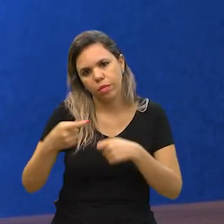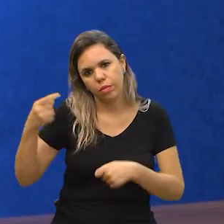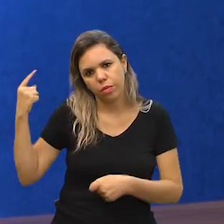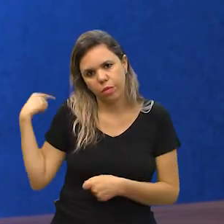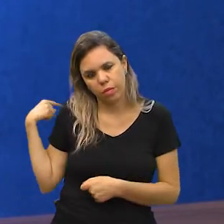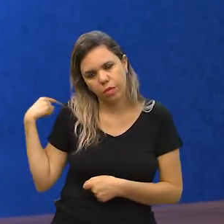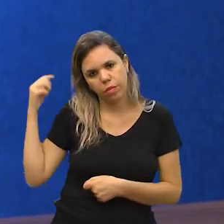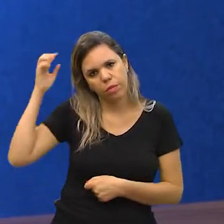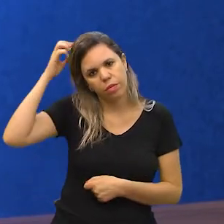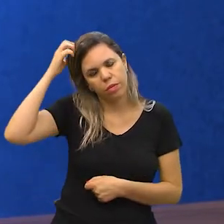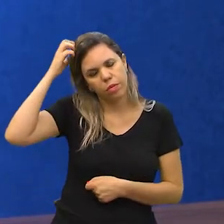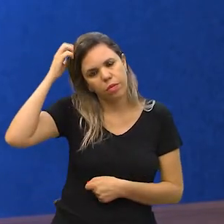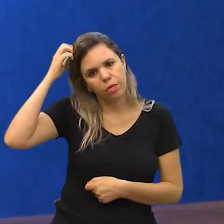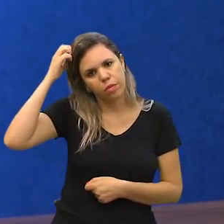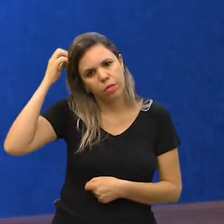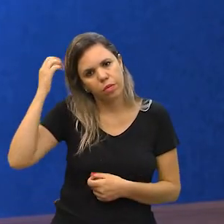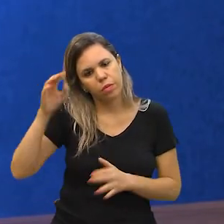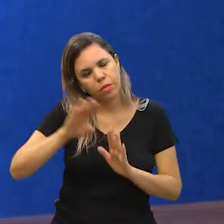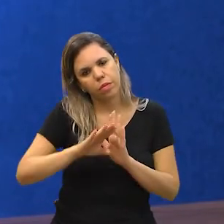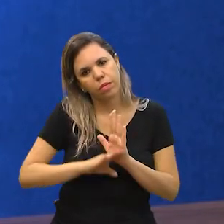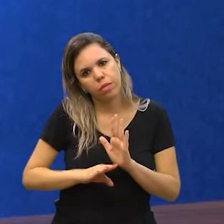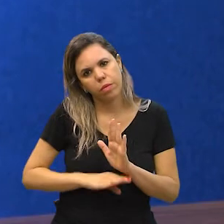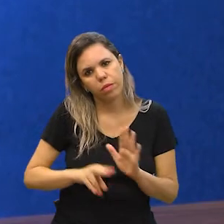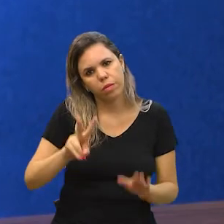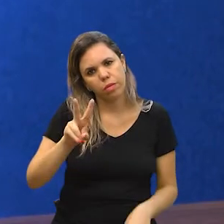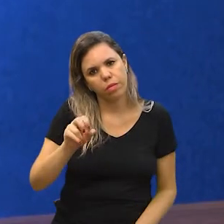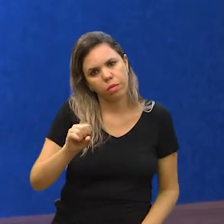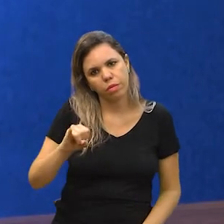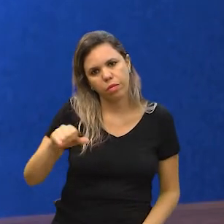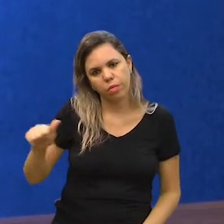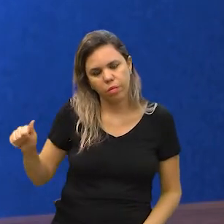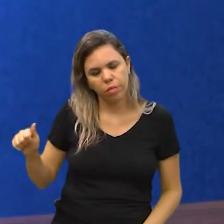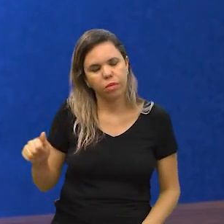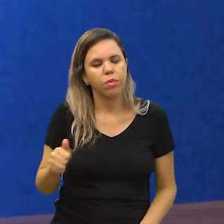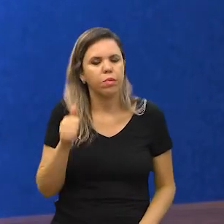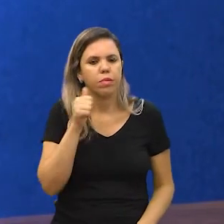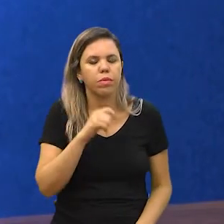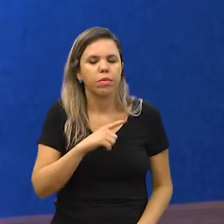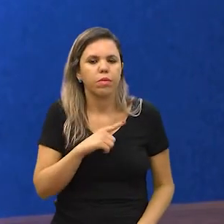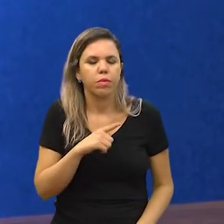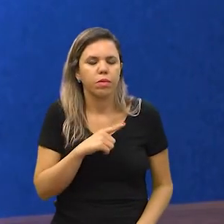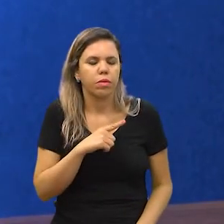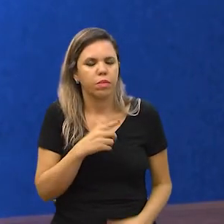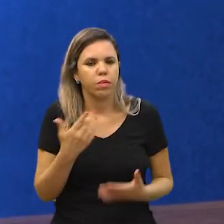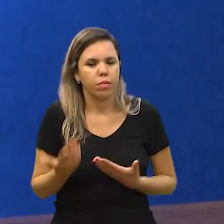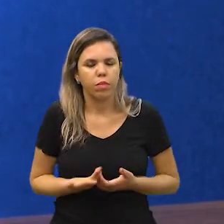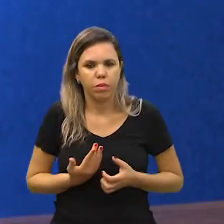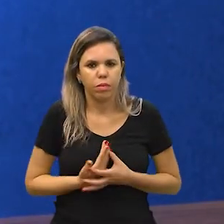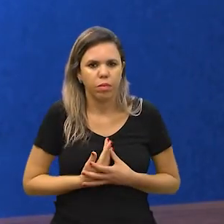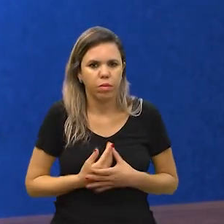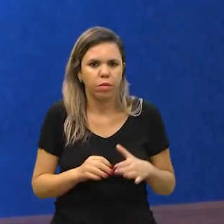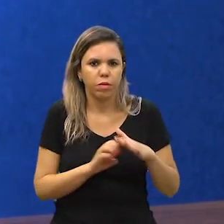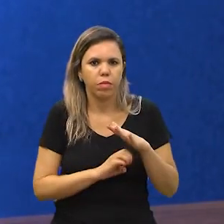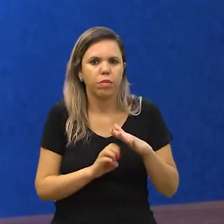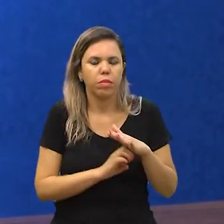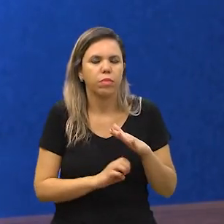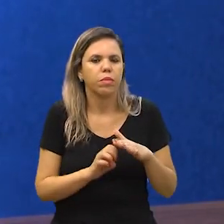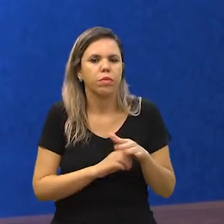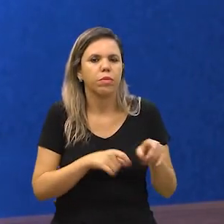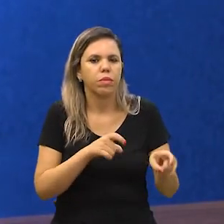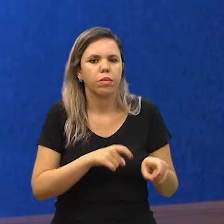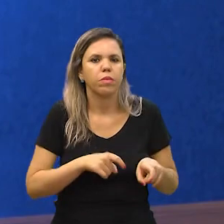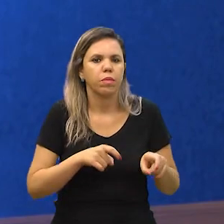entrevistei no primeiro bloco do programa, a Vanessa, que ela tem justamente uma empresa